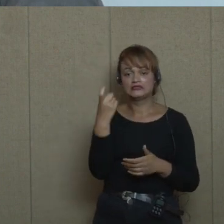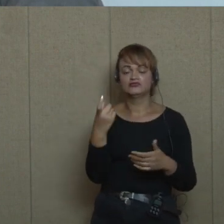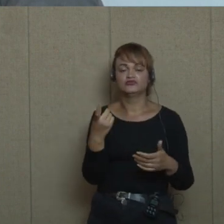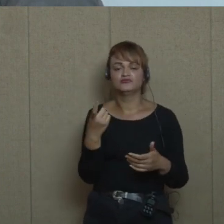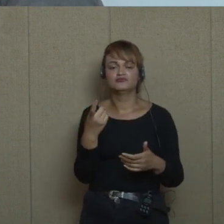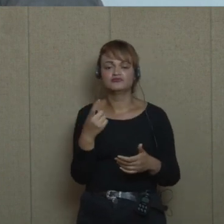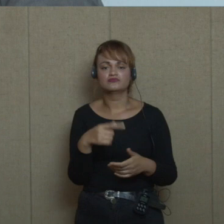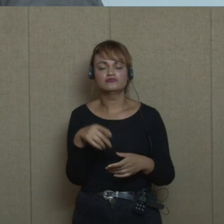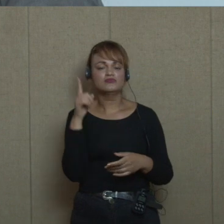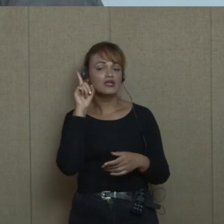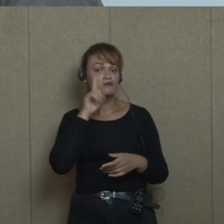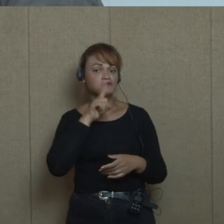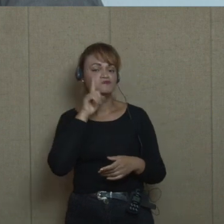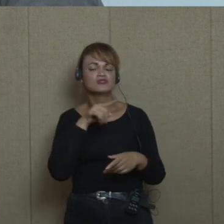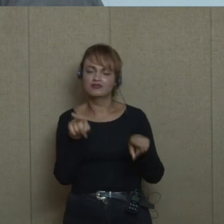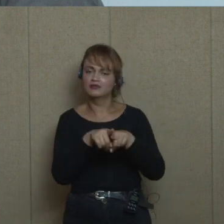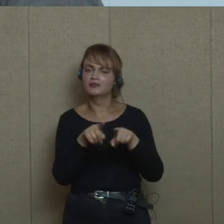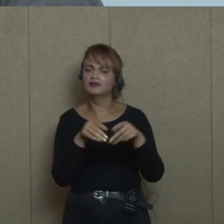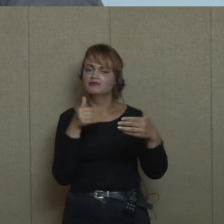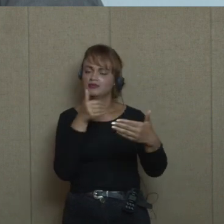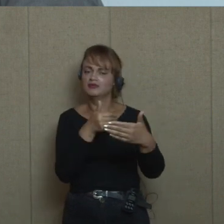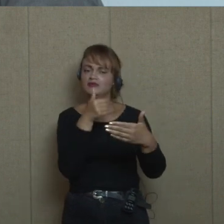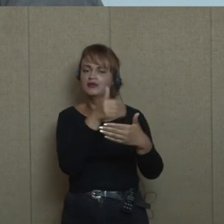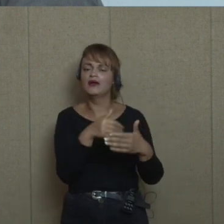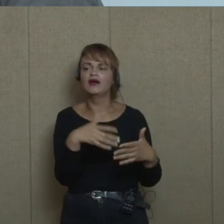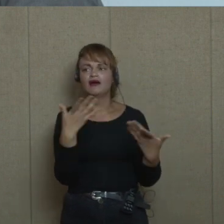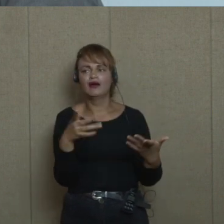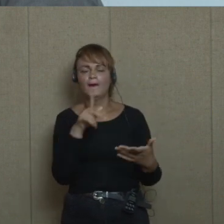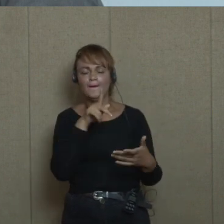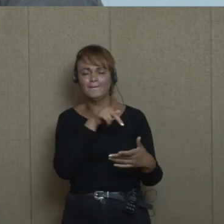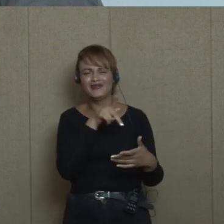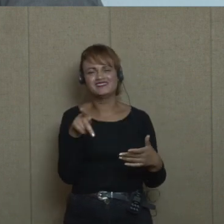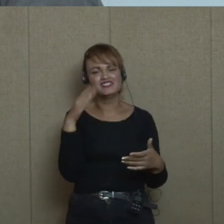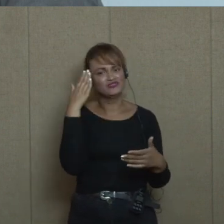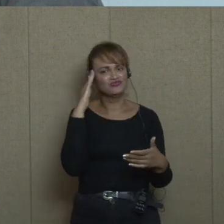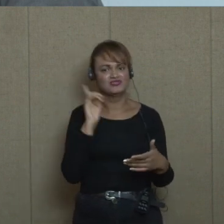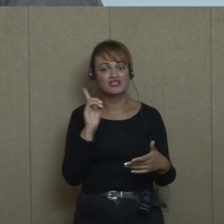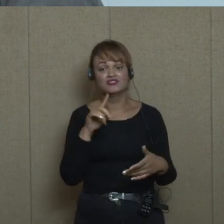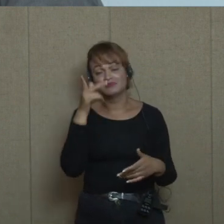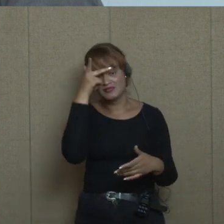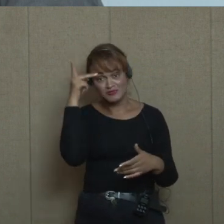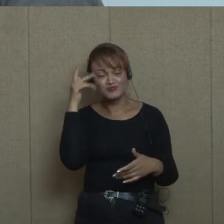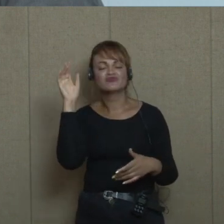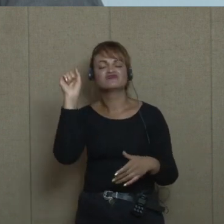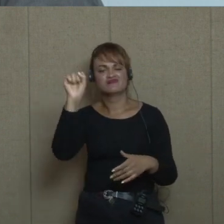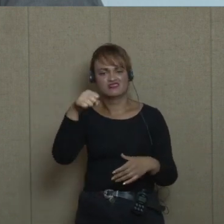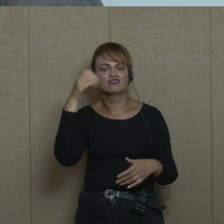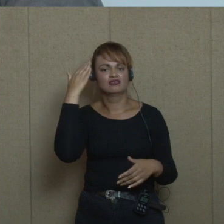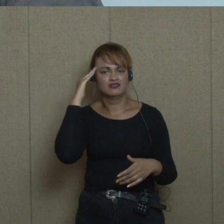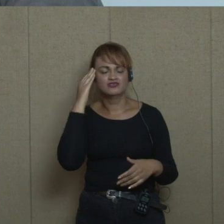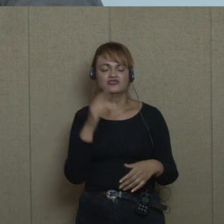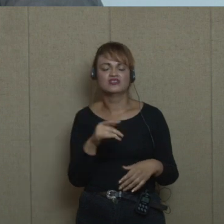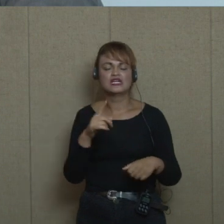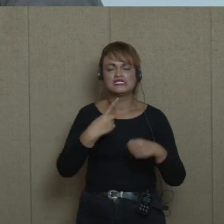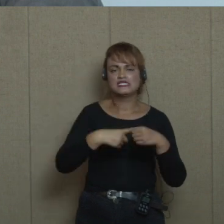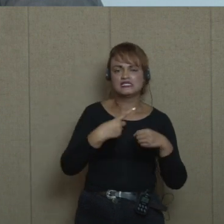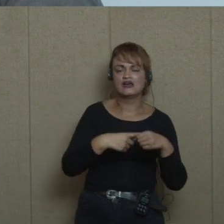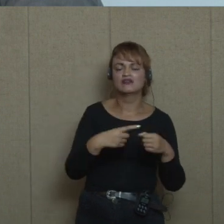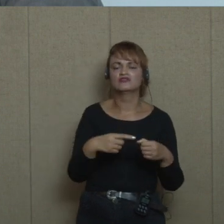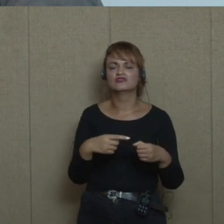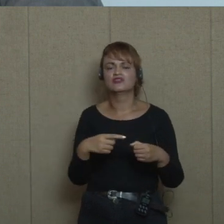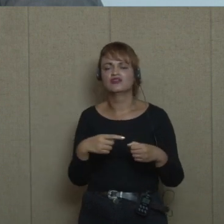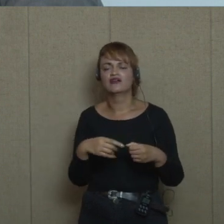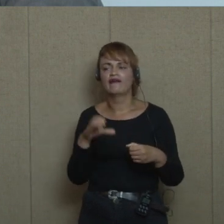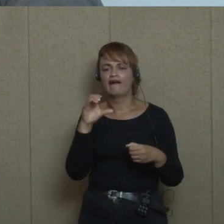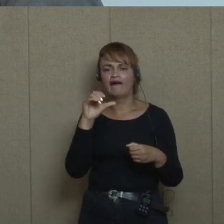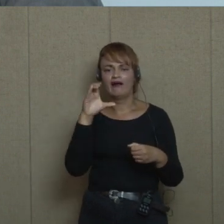os Estados Unidos também está lá. Não o presidente que não entende isso, mas as pessoas, as cidades, os estados, a Califórnia,